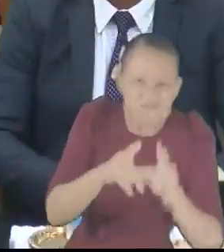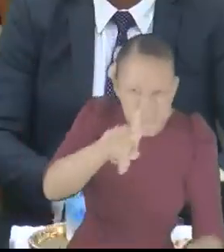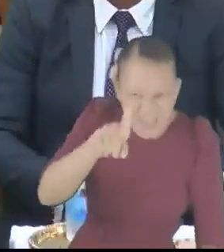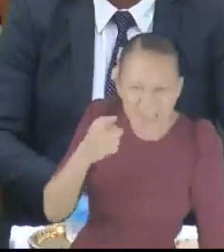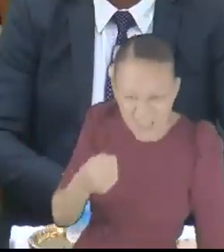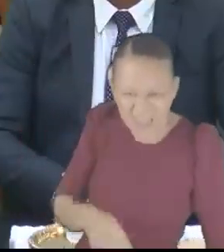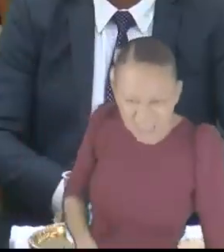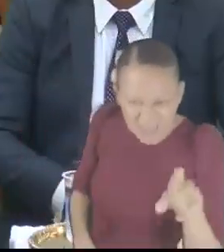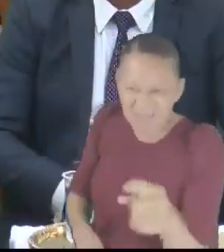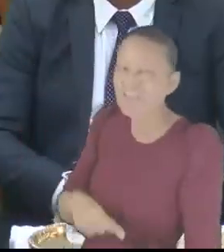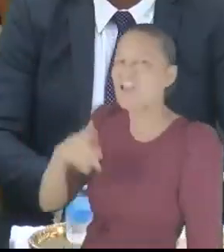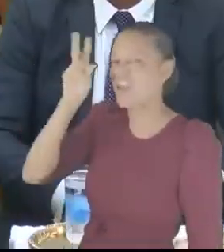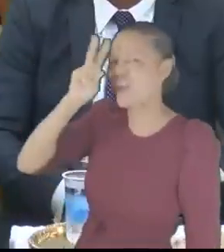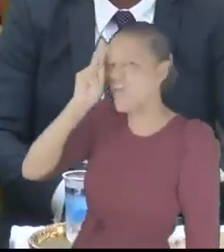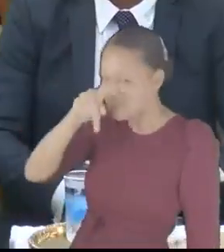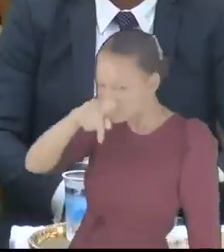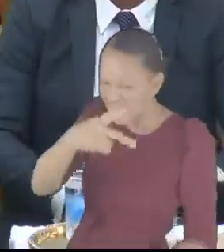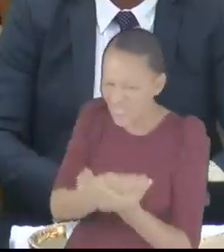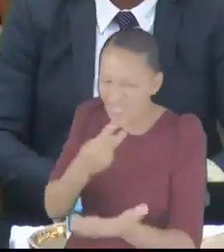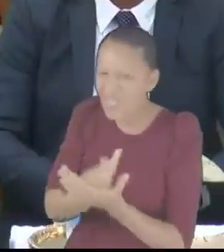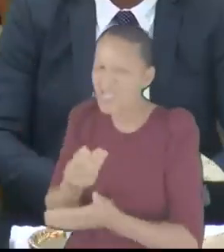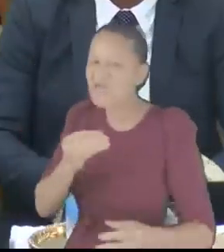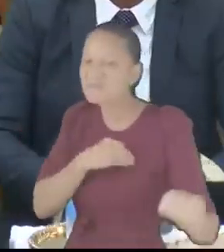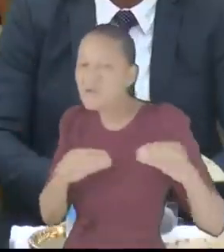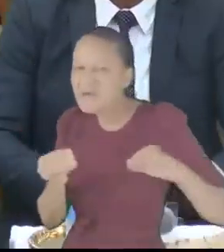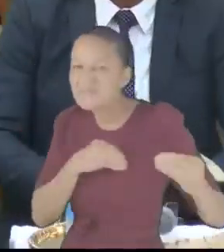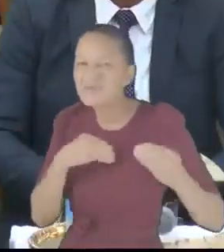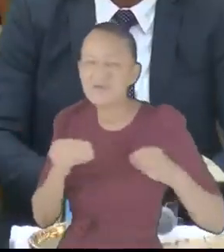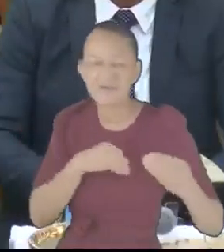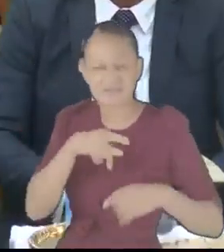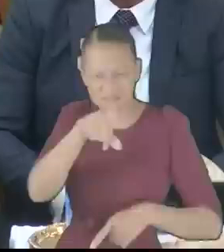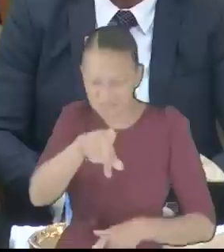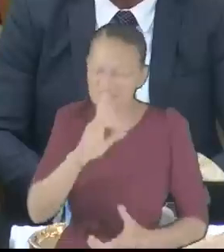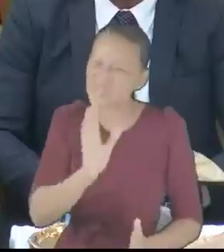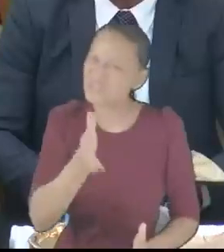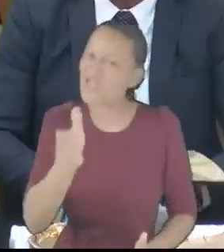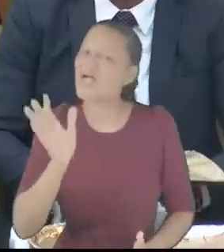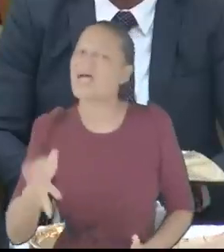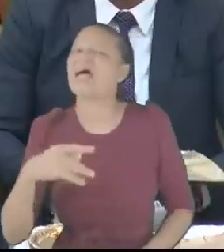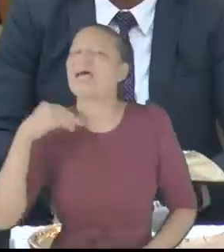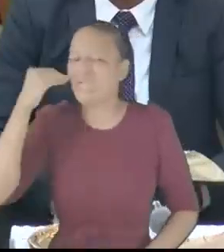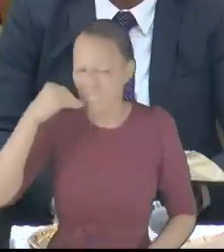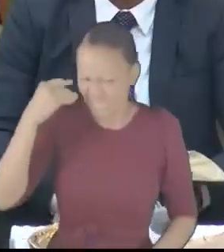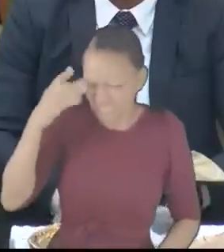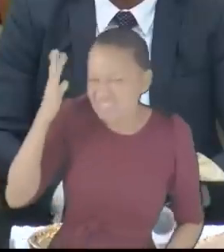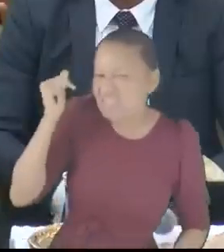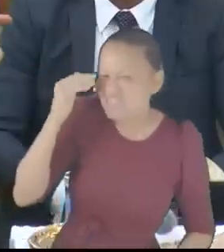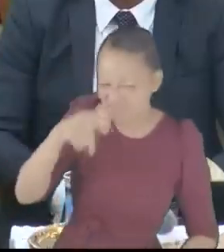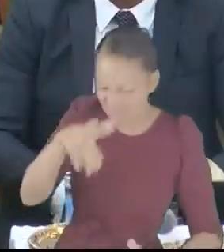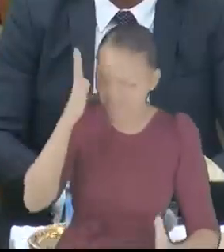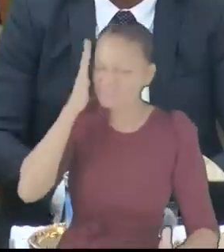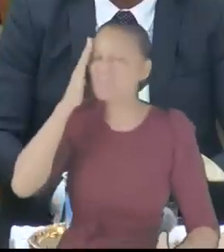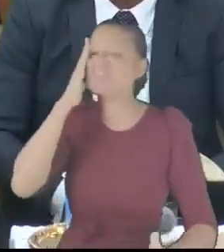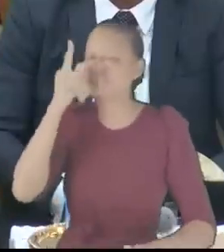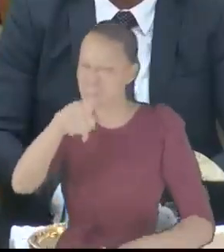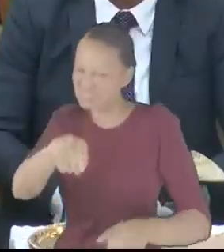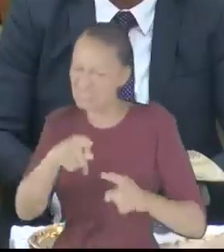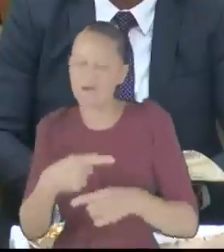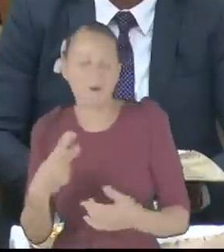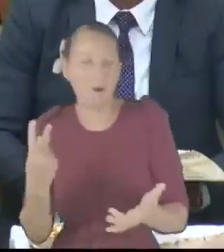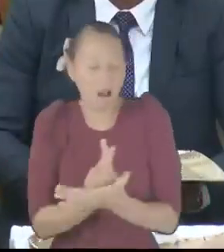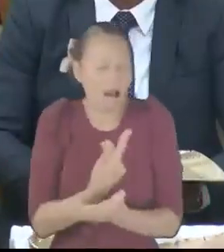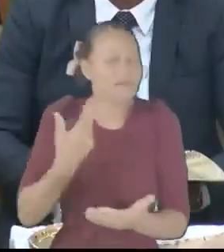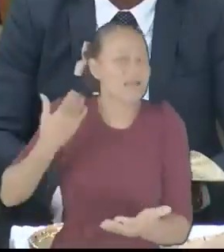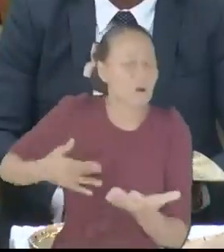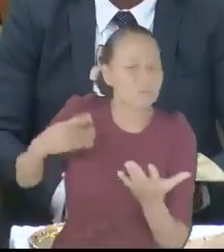quando Satanás vier lhe lembrar os pecados que você cometeu, quando Satanás vier lhe lembrar as coisas